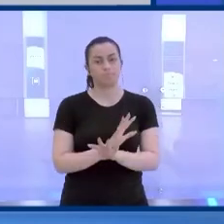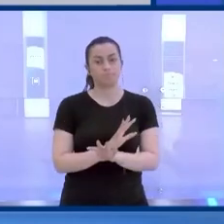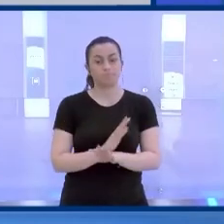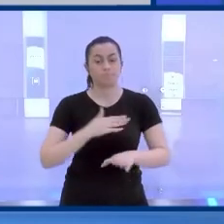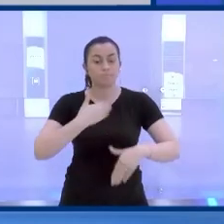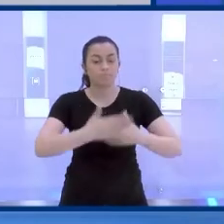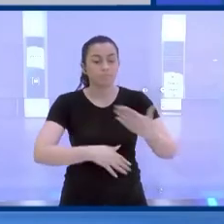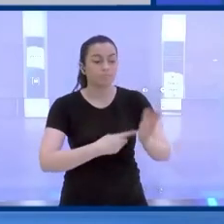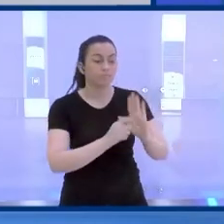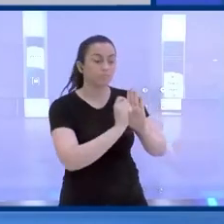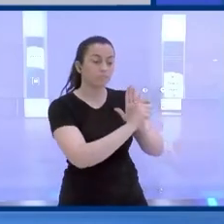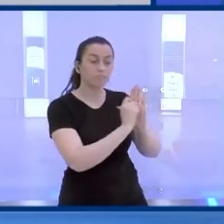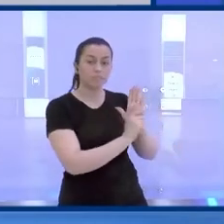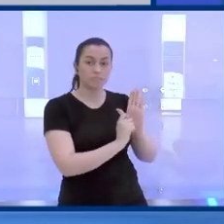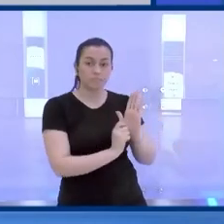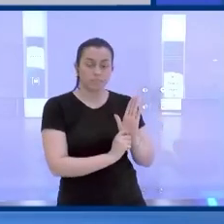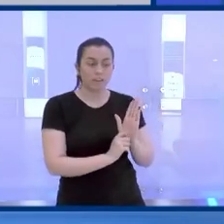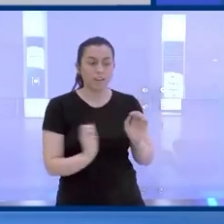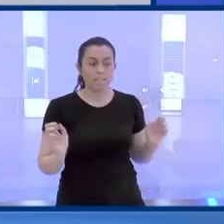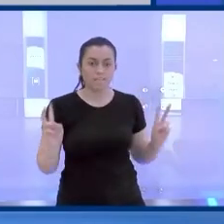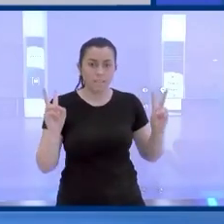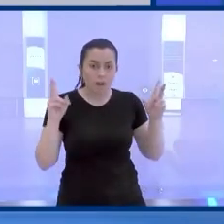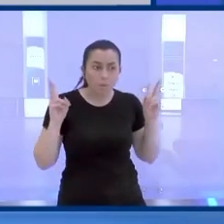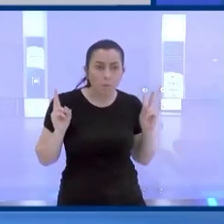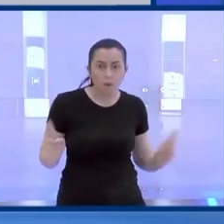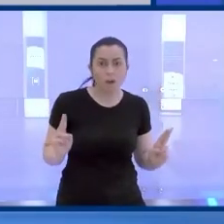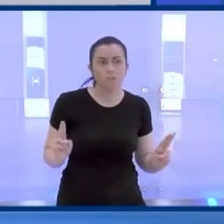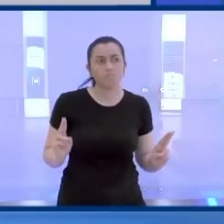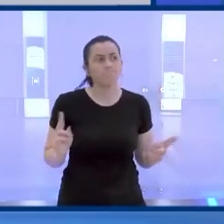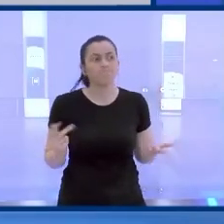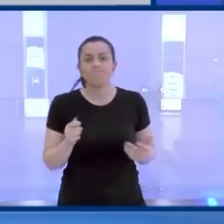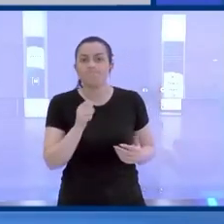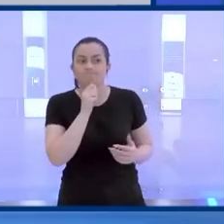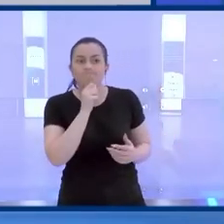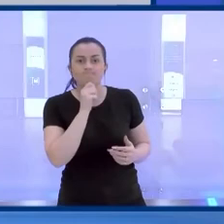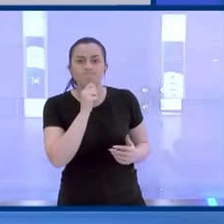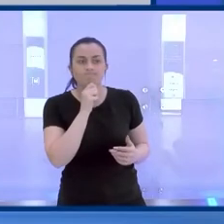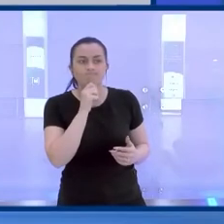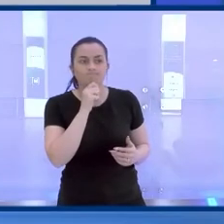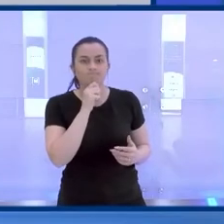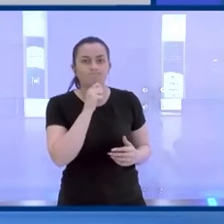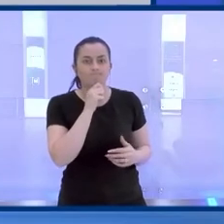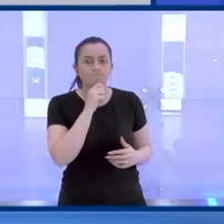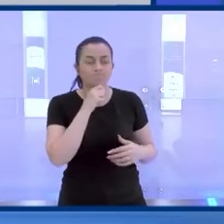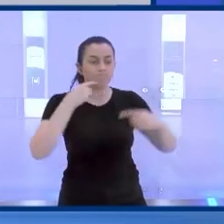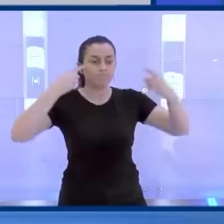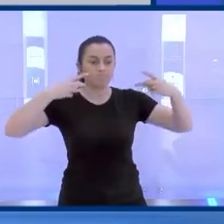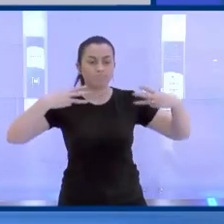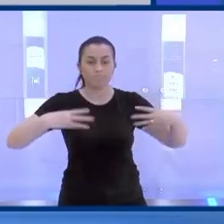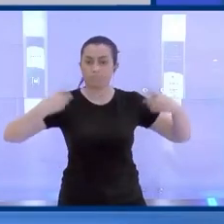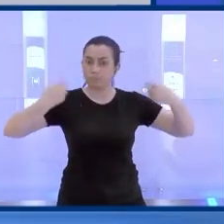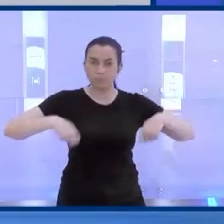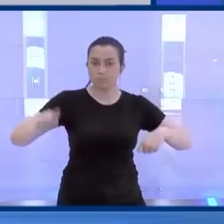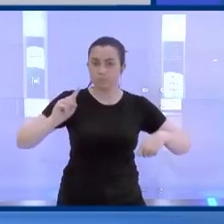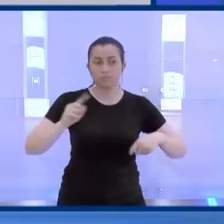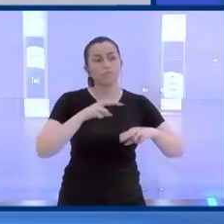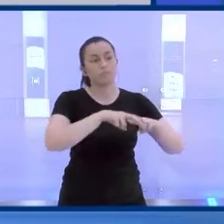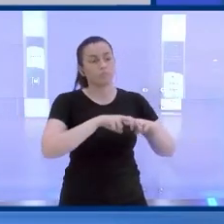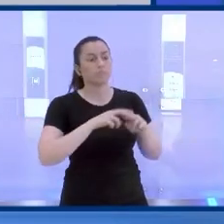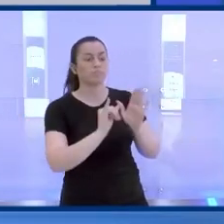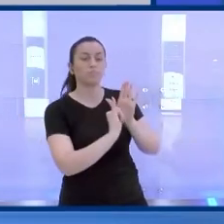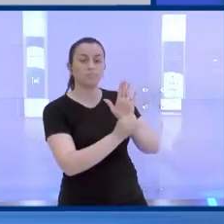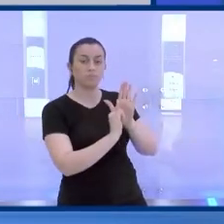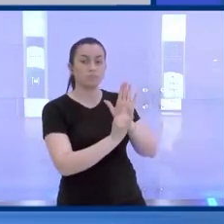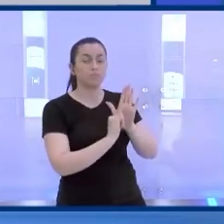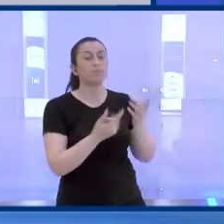escritas com o mesmo valor e não ter sido resolvido o empate em etapa de lances à viva voz, de acordo com os ditames legais, será realizado